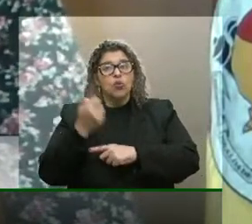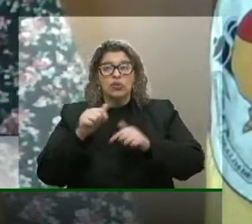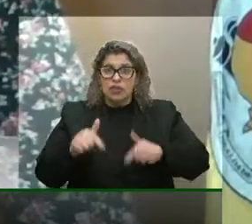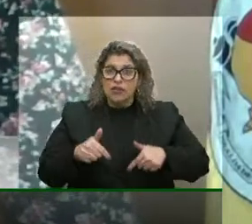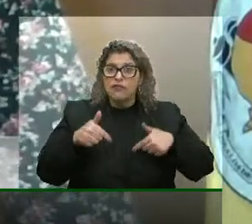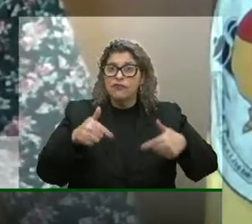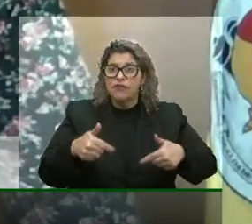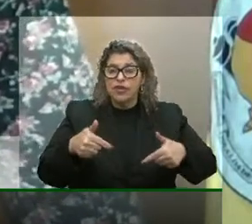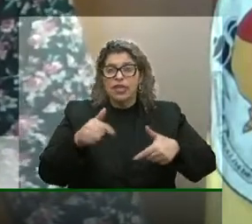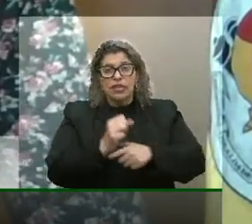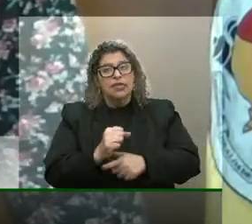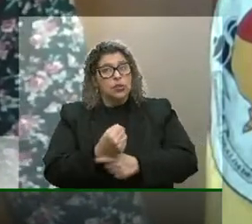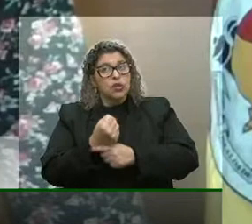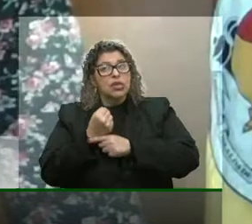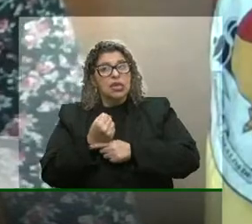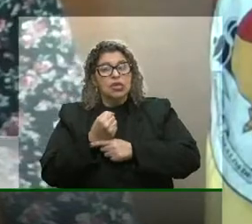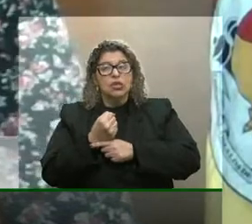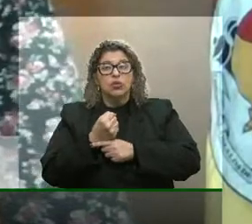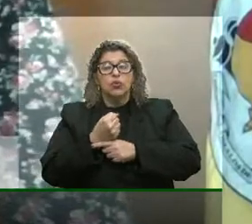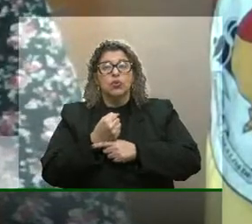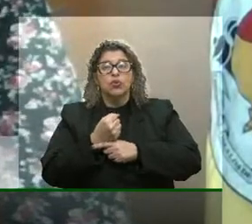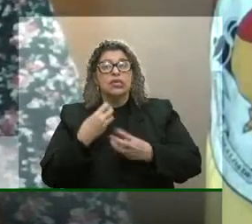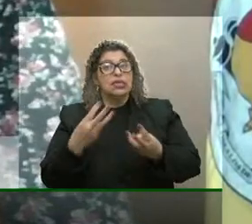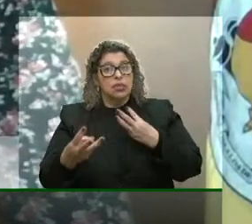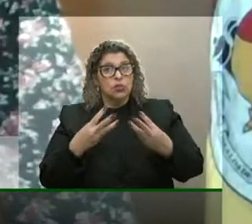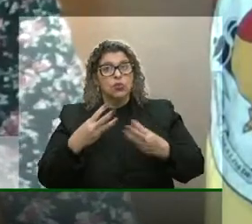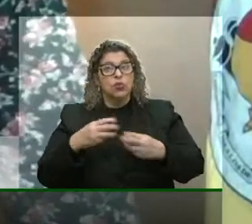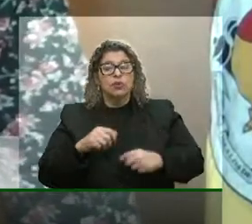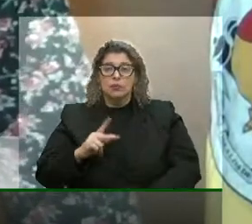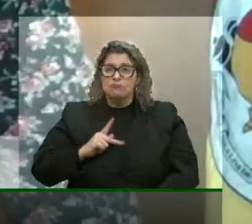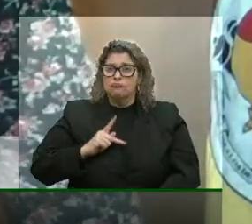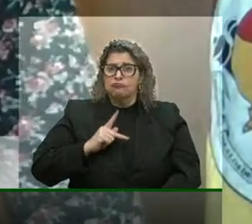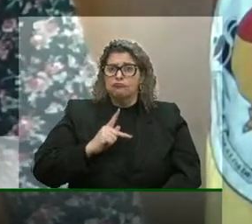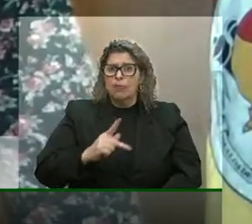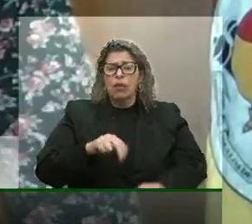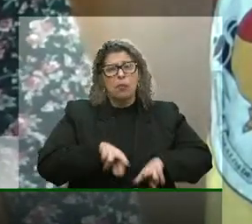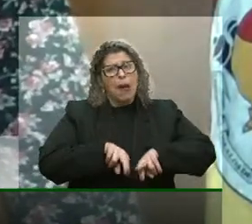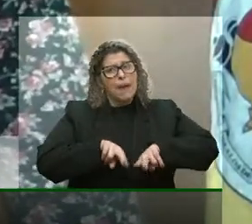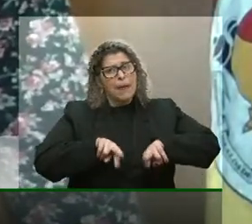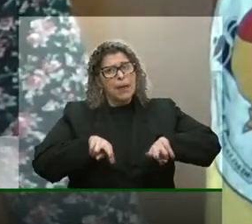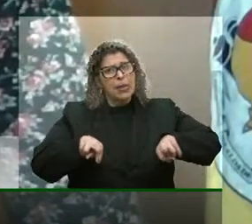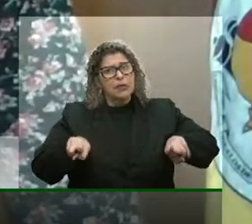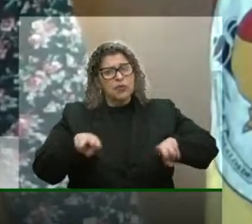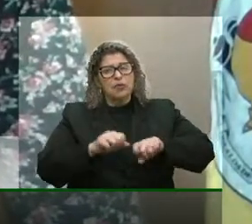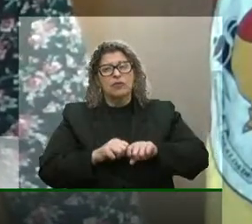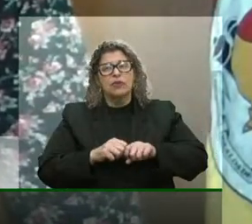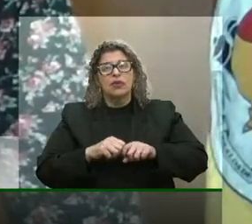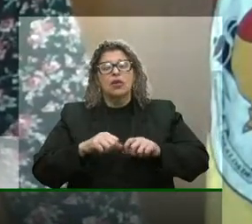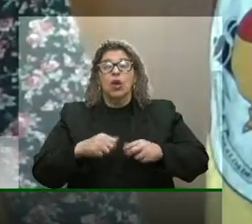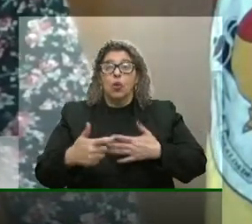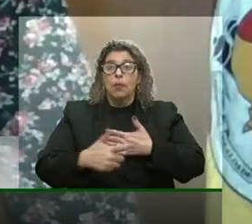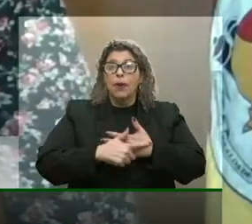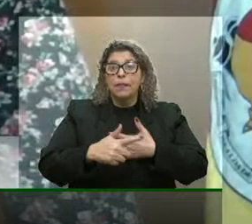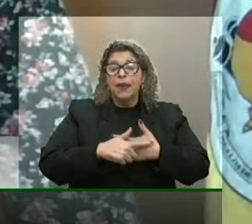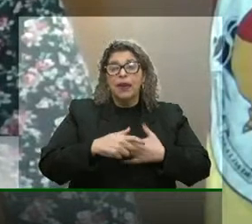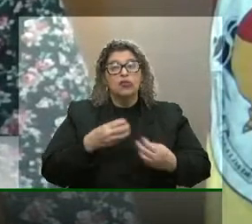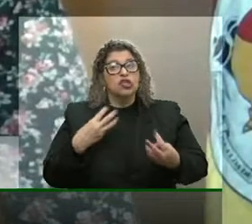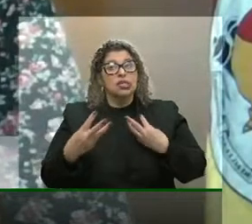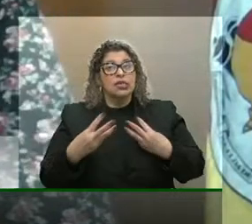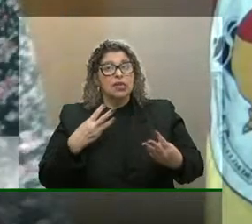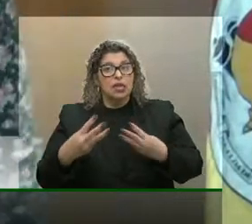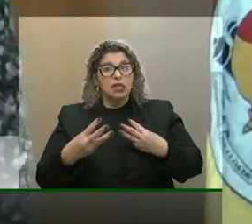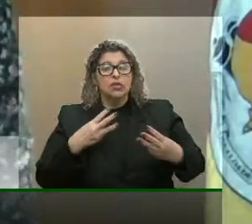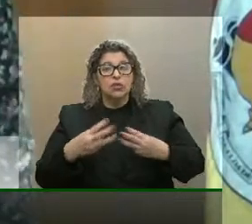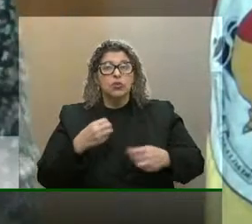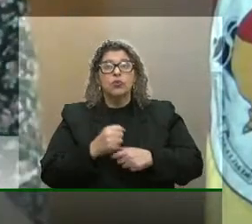em Defesa do Trânsito Seguro, que presido com inúmeras ações com os órgãos de trânsito do Estado no